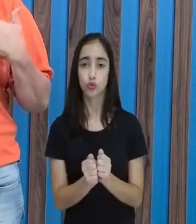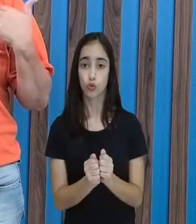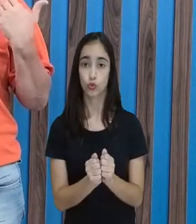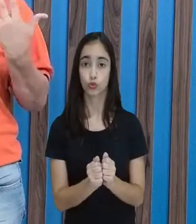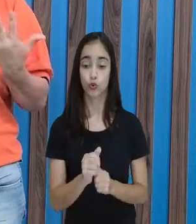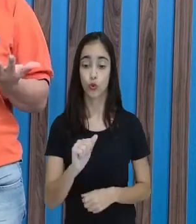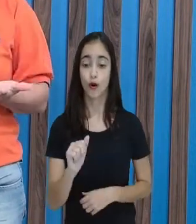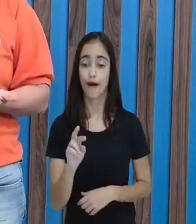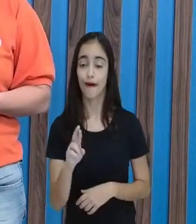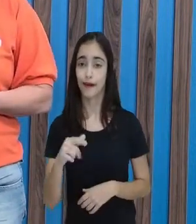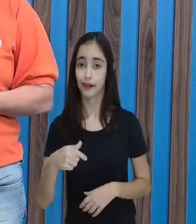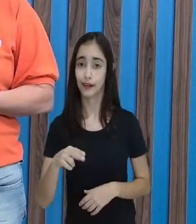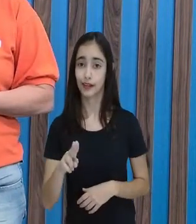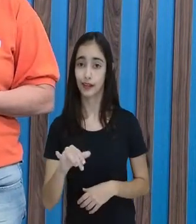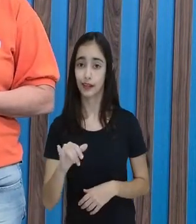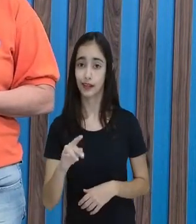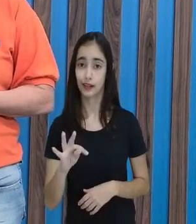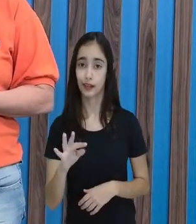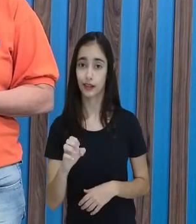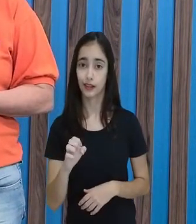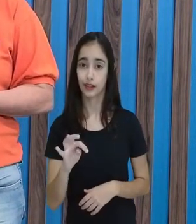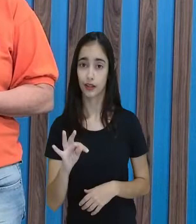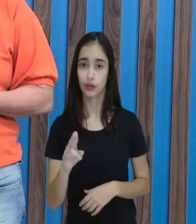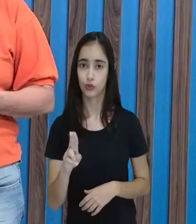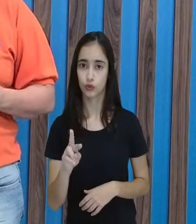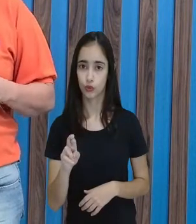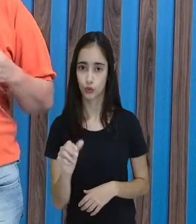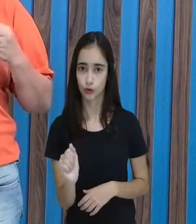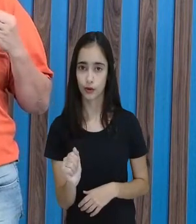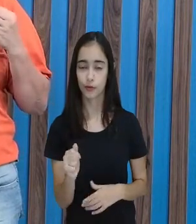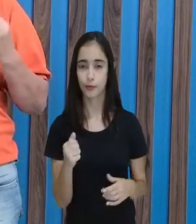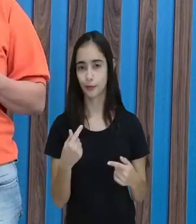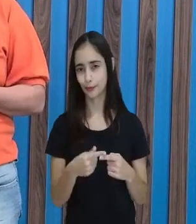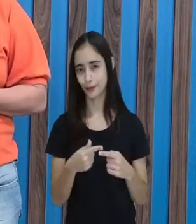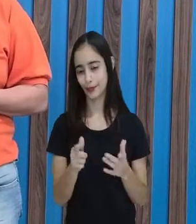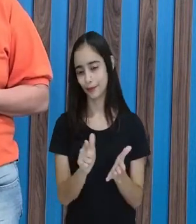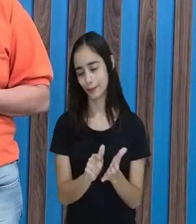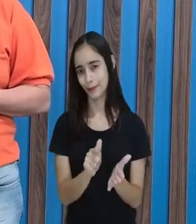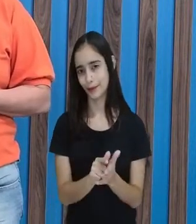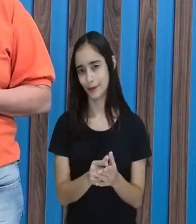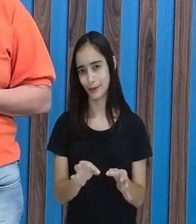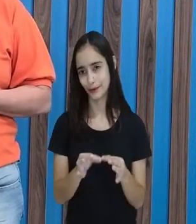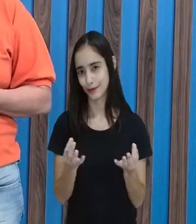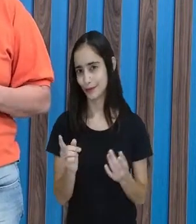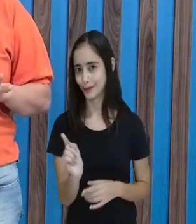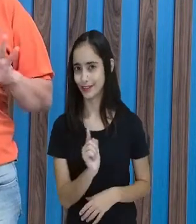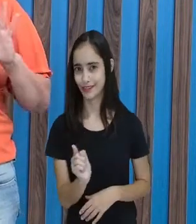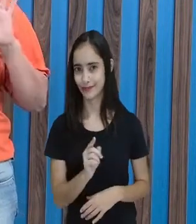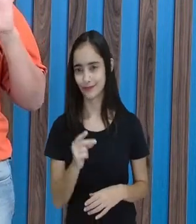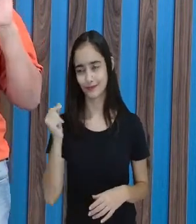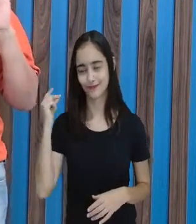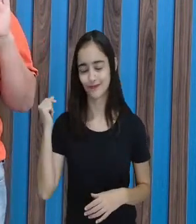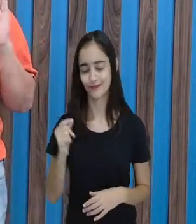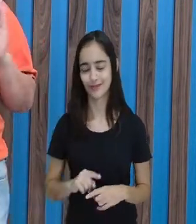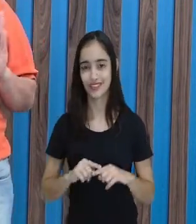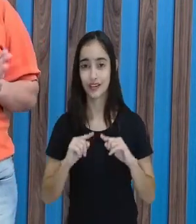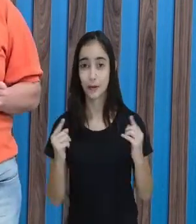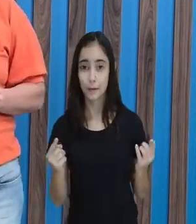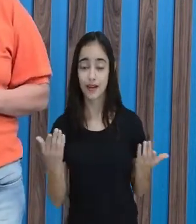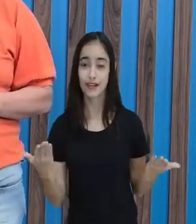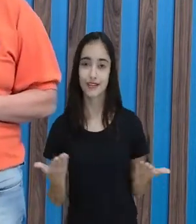Até porque papel não era uma coisa tão simples assim. Então, a gente está concluindo a nossa aula hoje, a gente vai dar